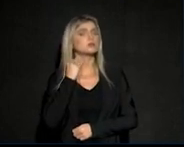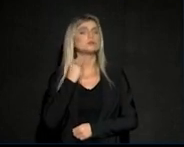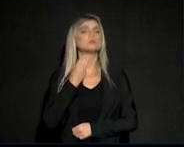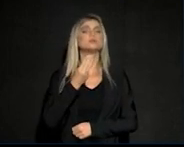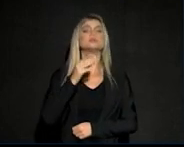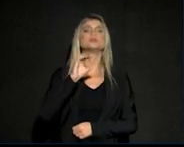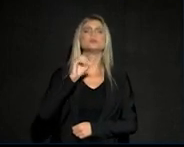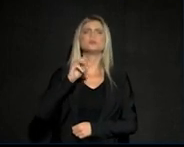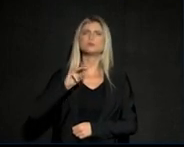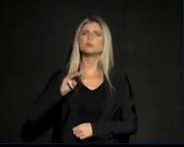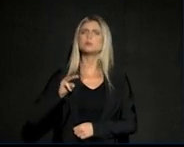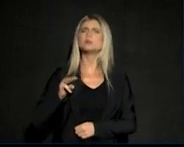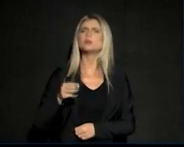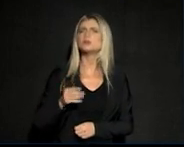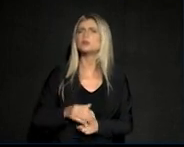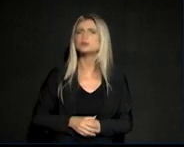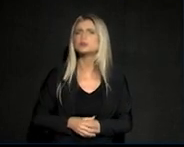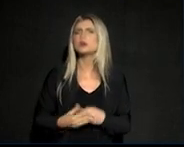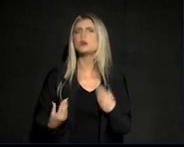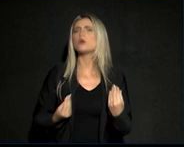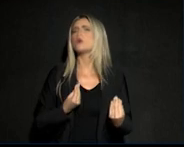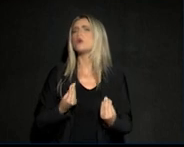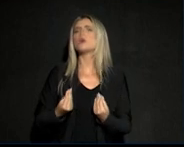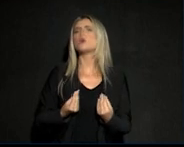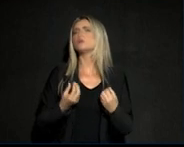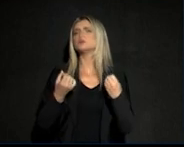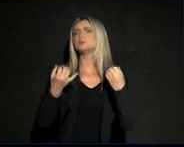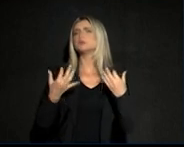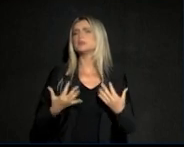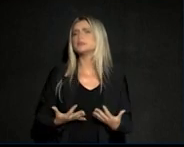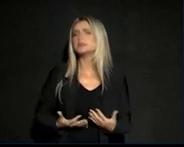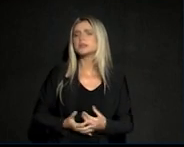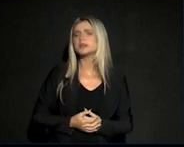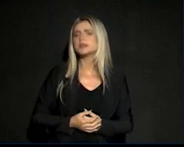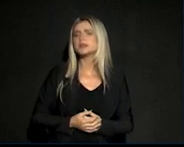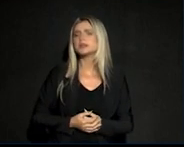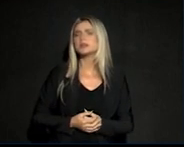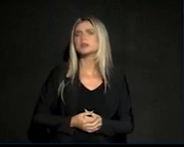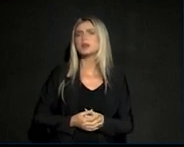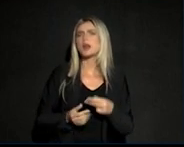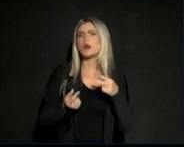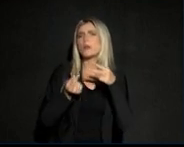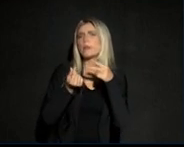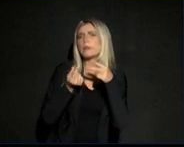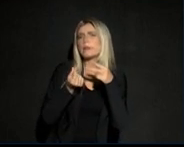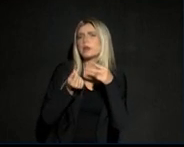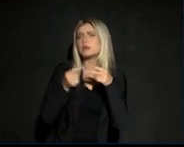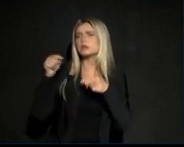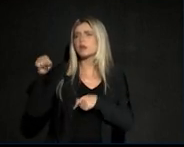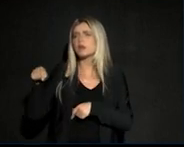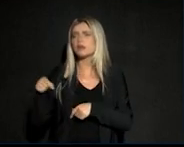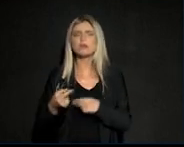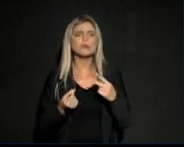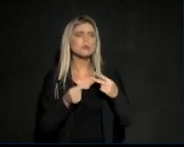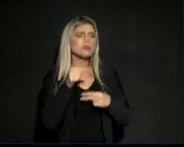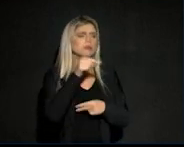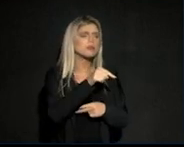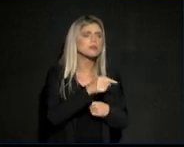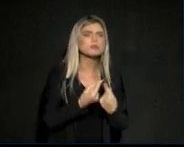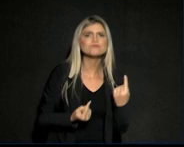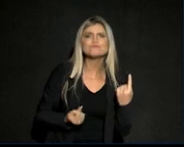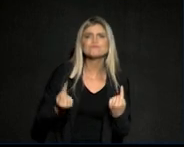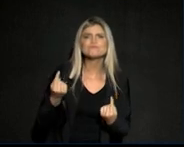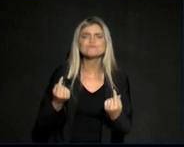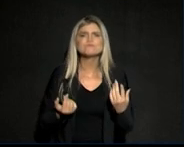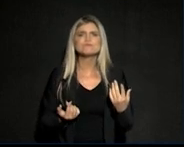milhões de é o que o tráfego das a turma hoje me diz que é um pics ali e outro ali eles têm contam mas não movimenta